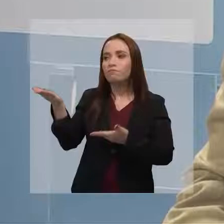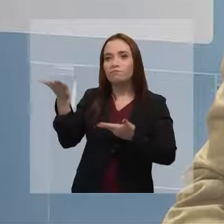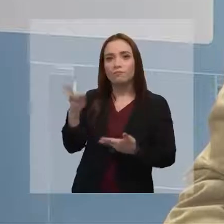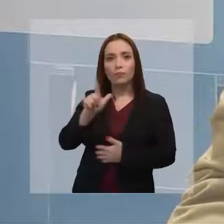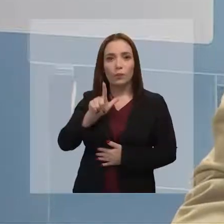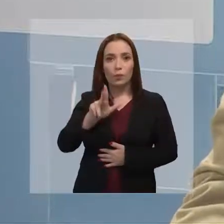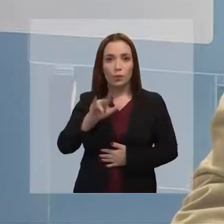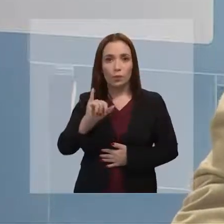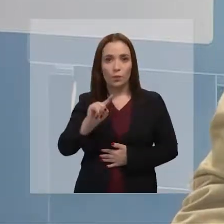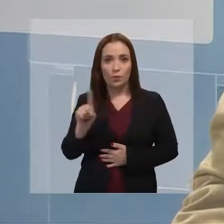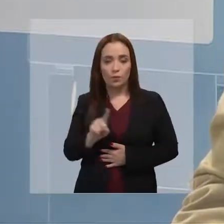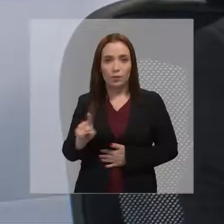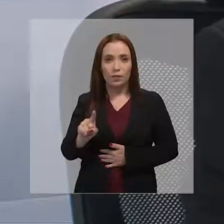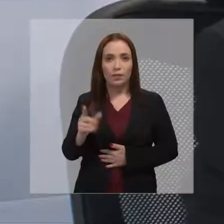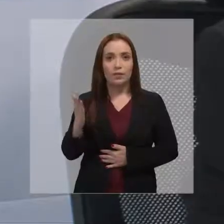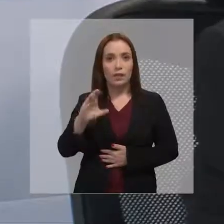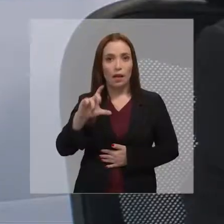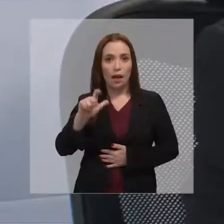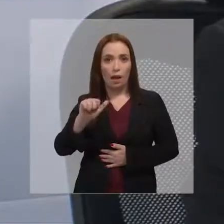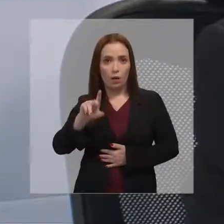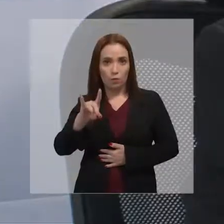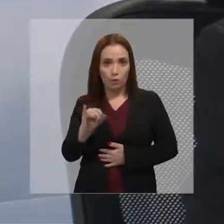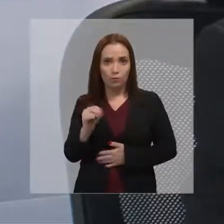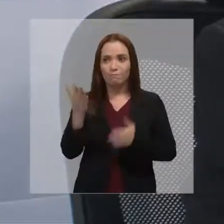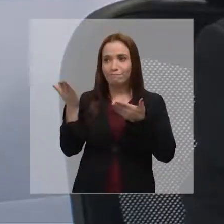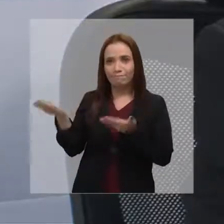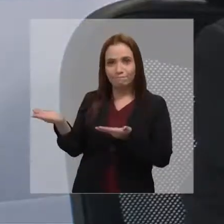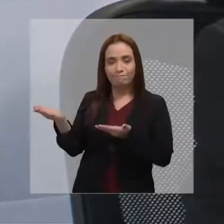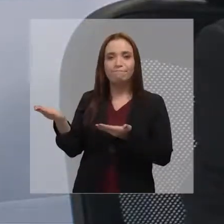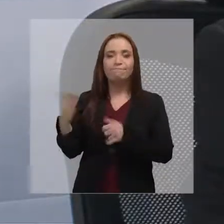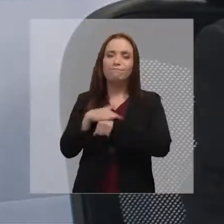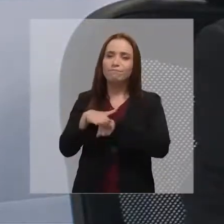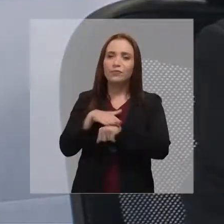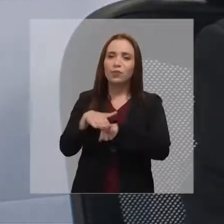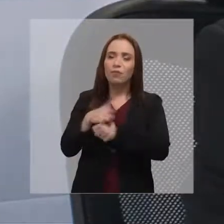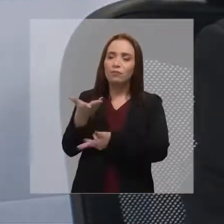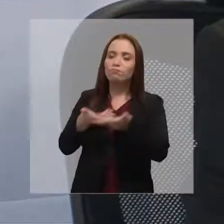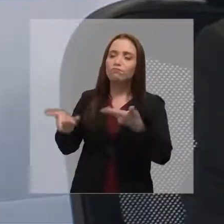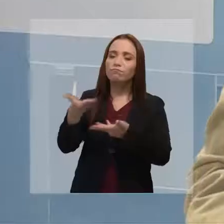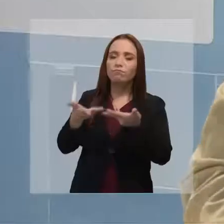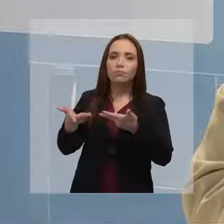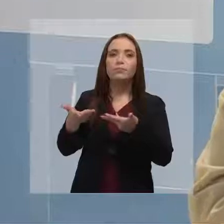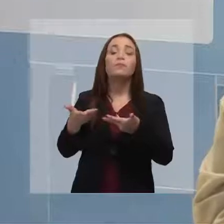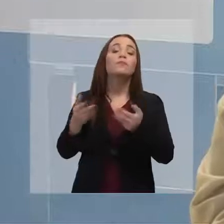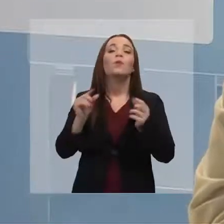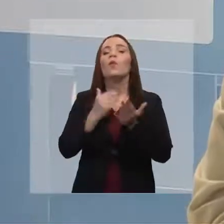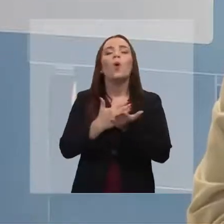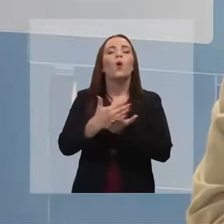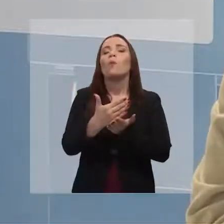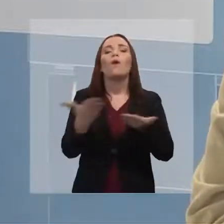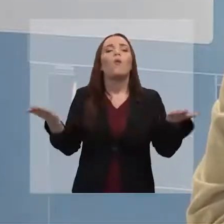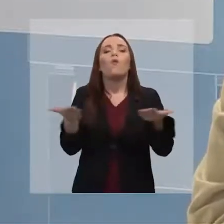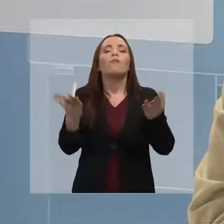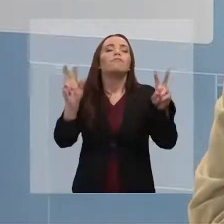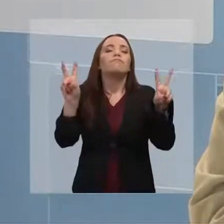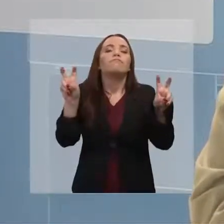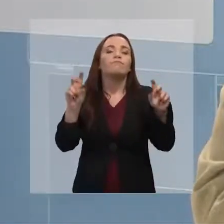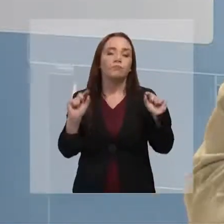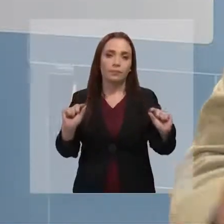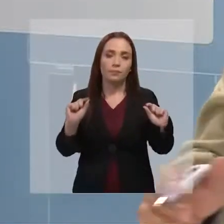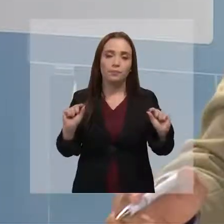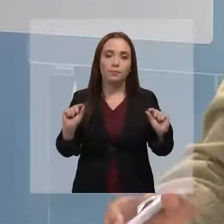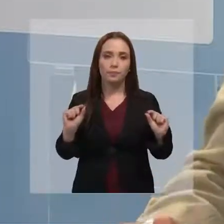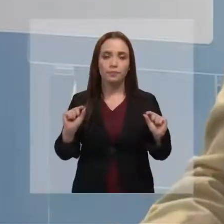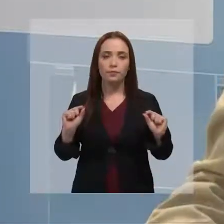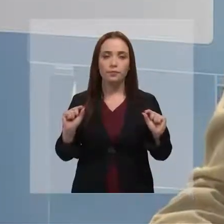político Luiz Cláudio Ferreira Barbosa, que está aqui do meu lado, e a gente já começa abordando,